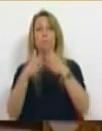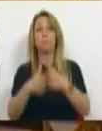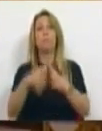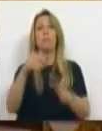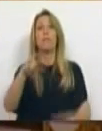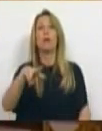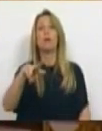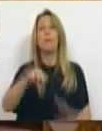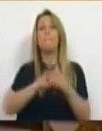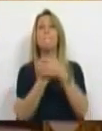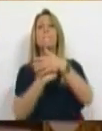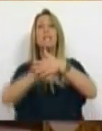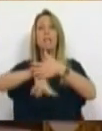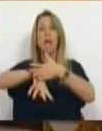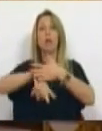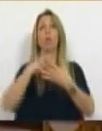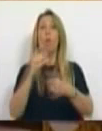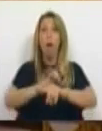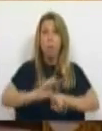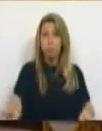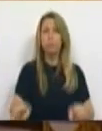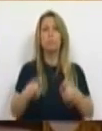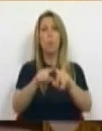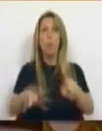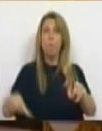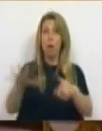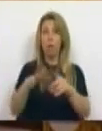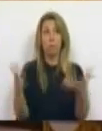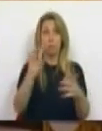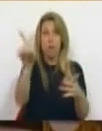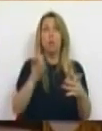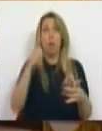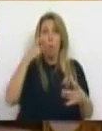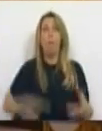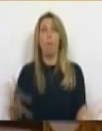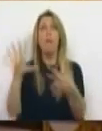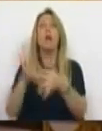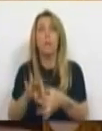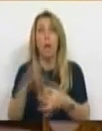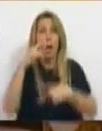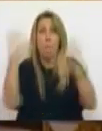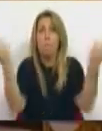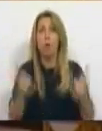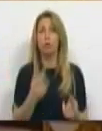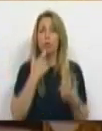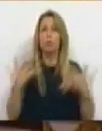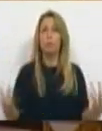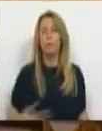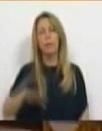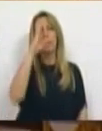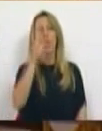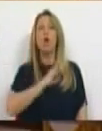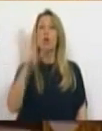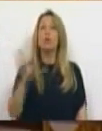militarmente numa questão humanitária demonstra-o. Bem sabemos que o Sr. Primeiro-Ministro anunciou medidas unilaterais do Estado